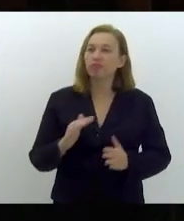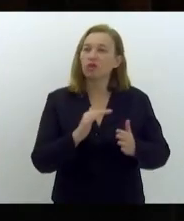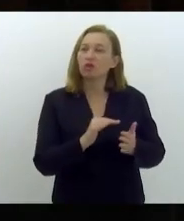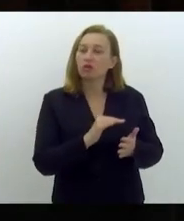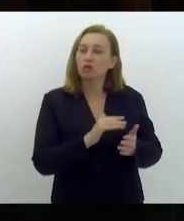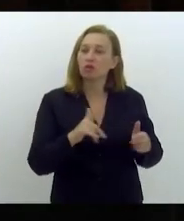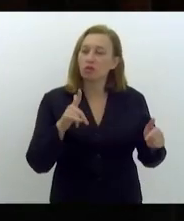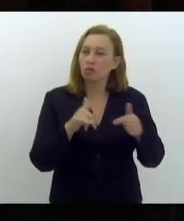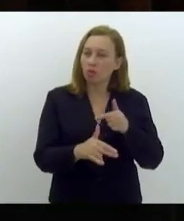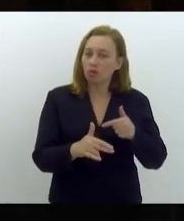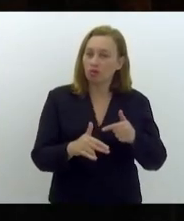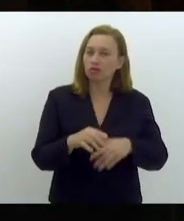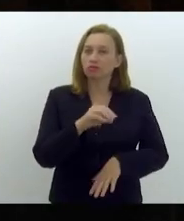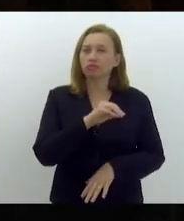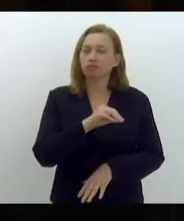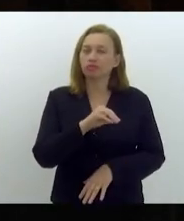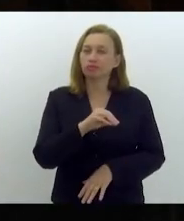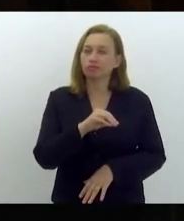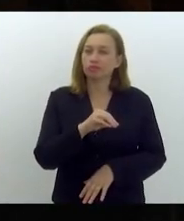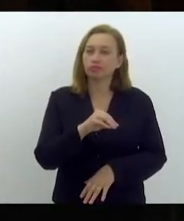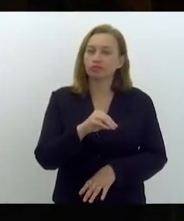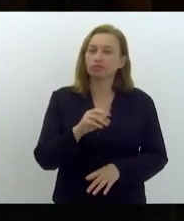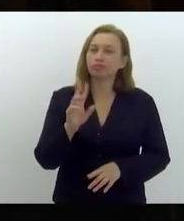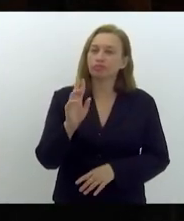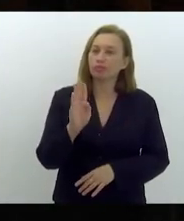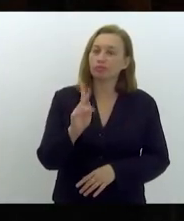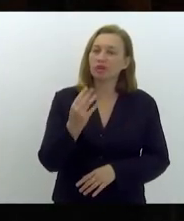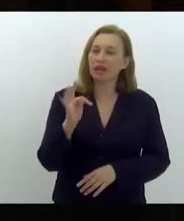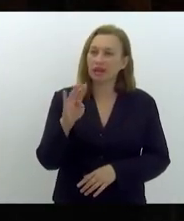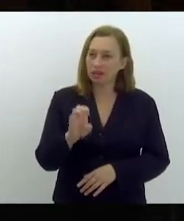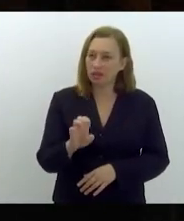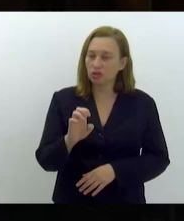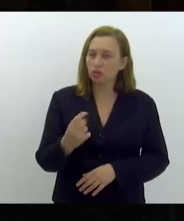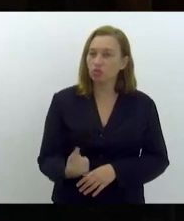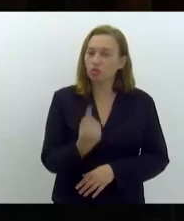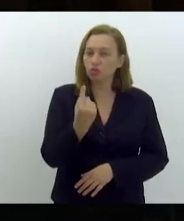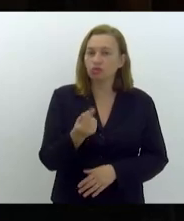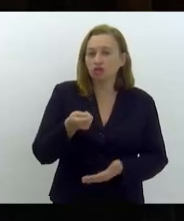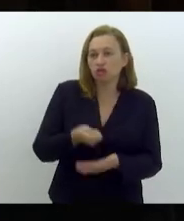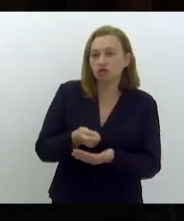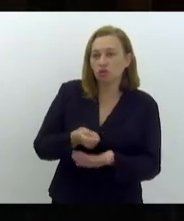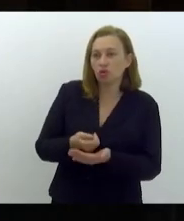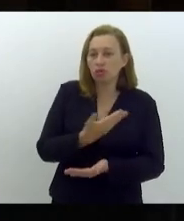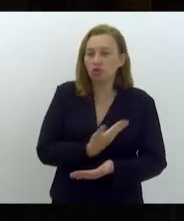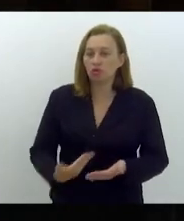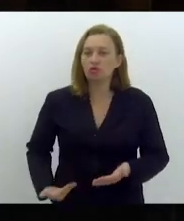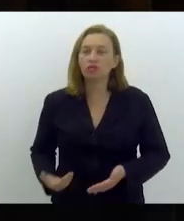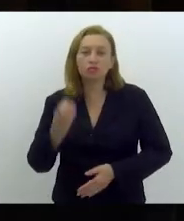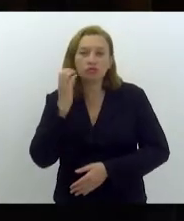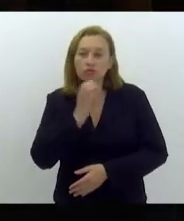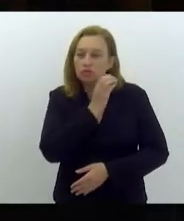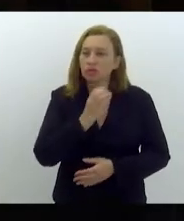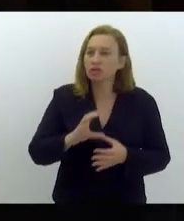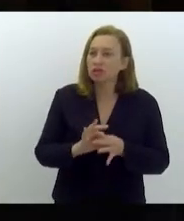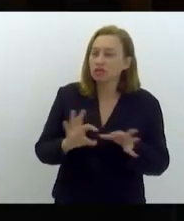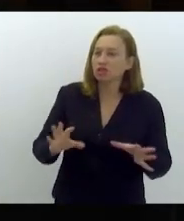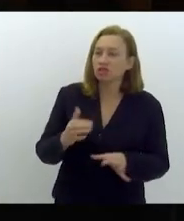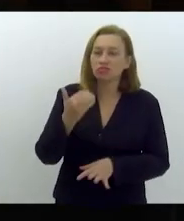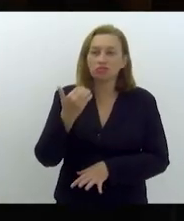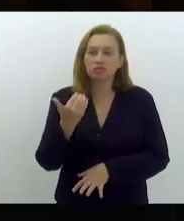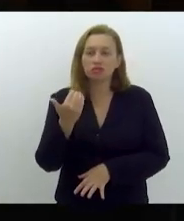renda para garantia do bilhete único e a gente cobra do governo Cláudio Castro que deixe de ser